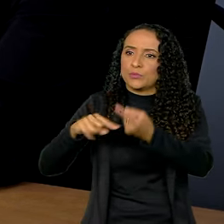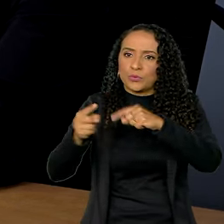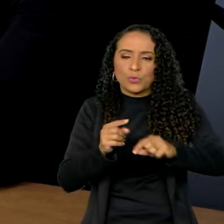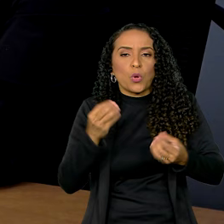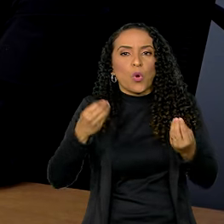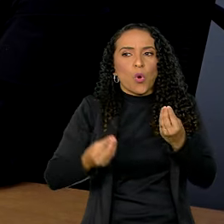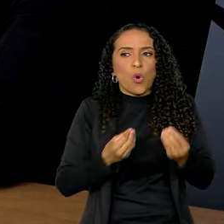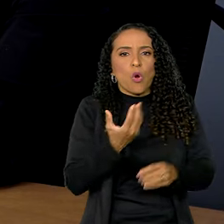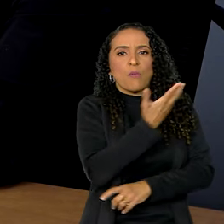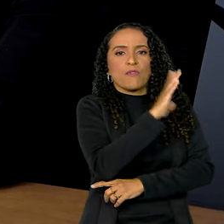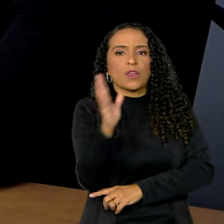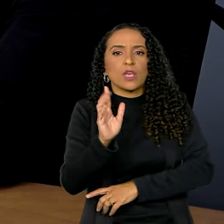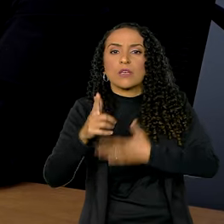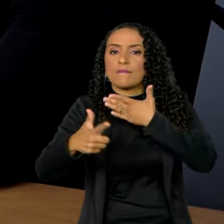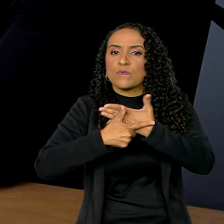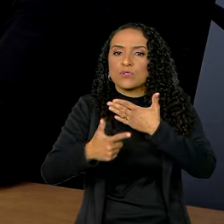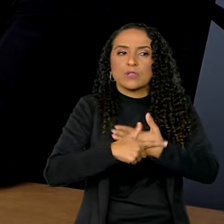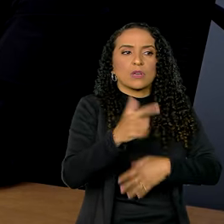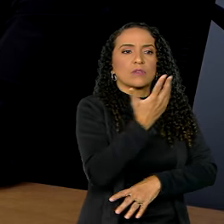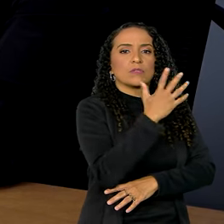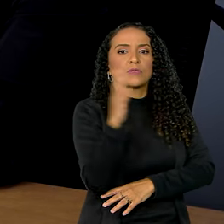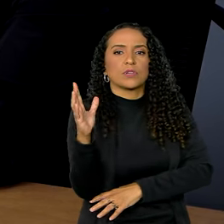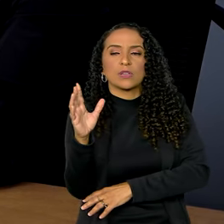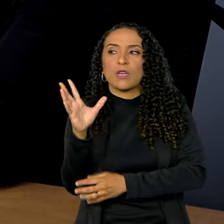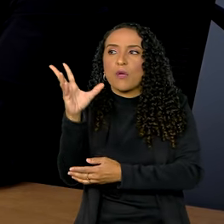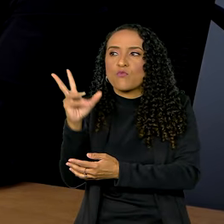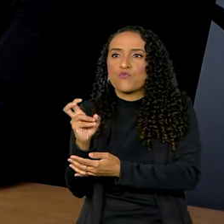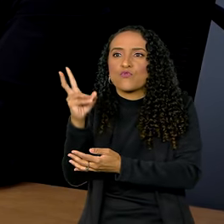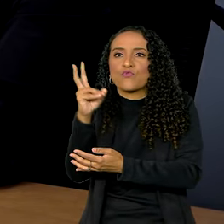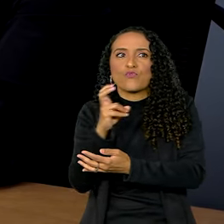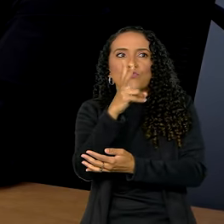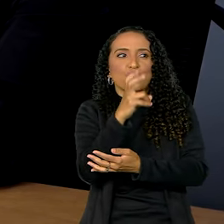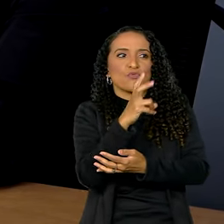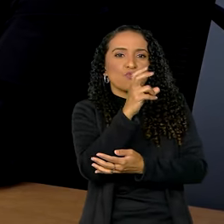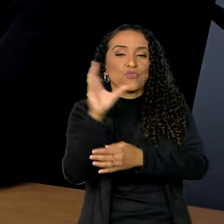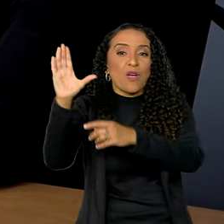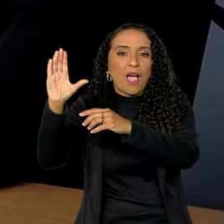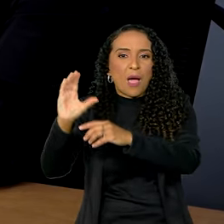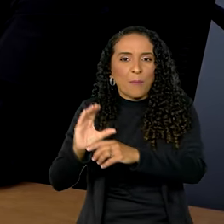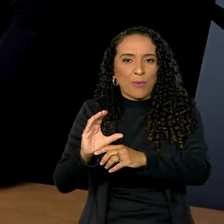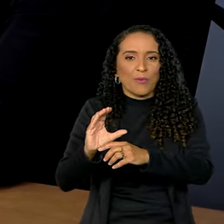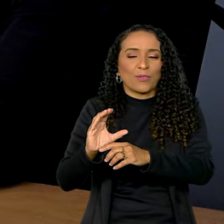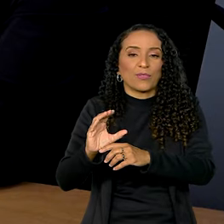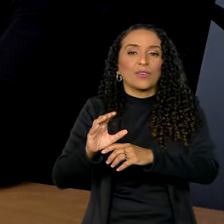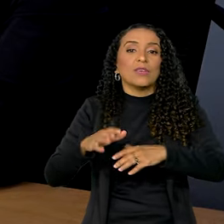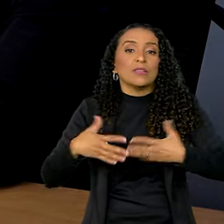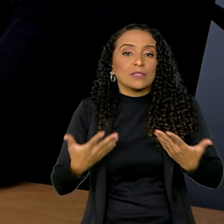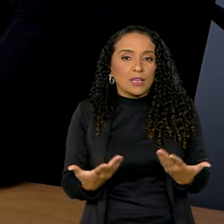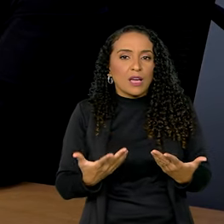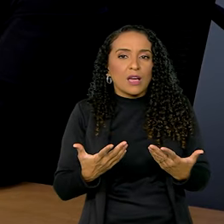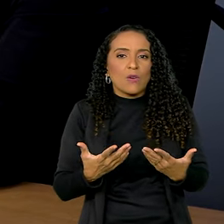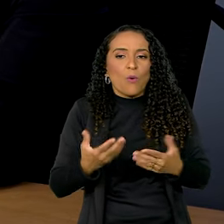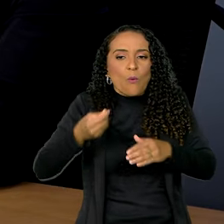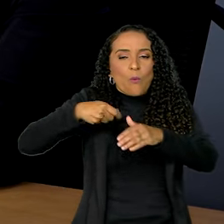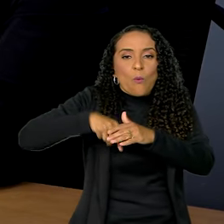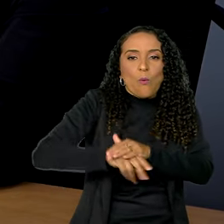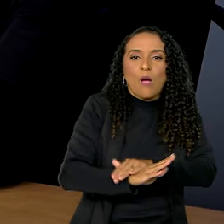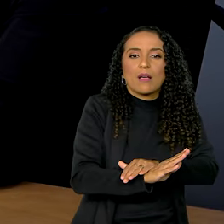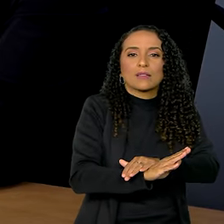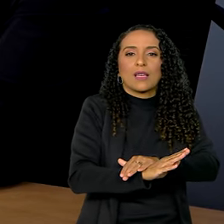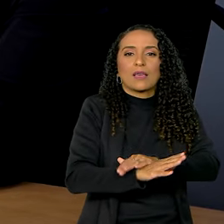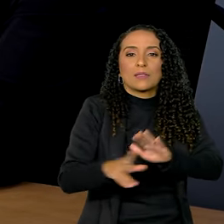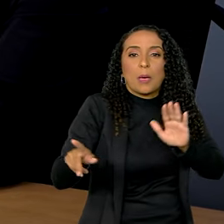que as florestas né Qual o papel das florestas em sequestrar em tirar carbono da atmosfera e estocar ele ou seja